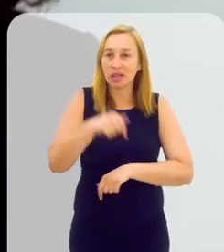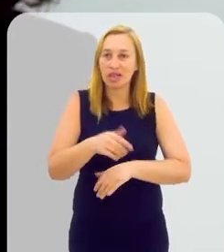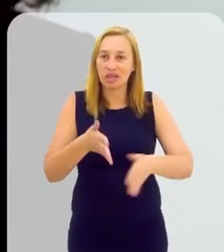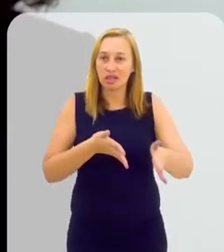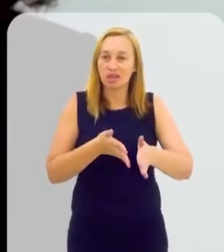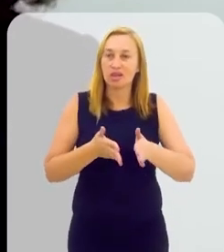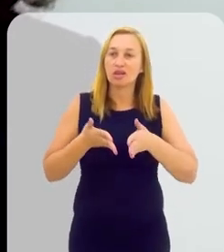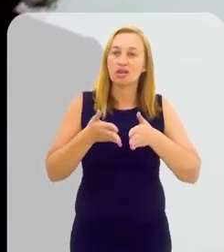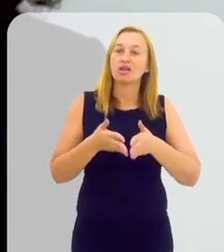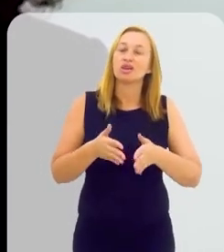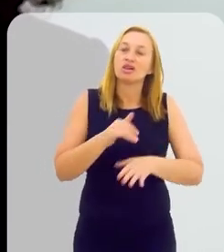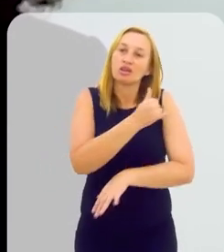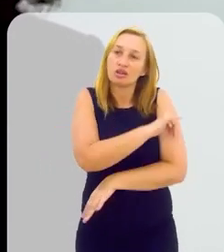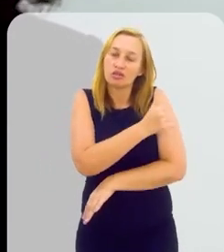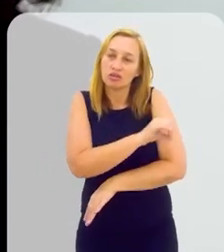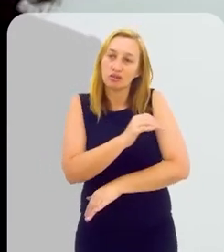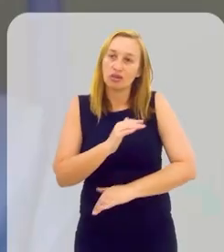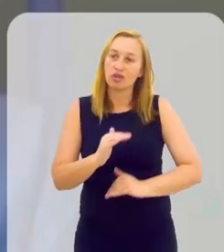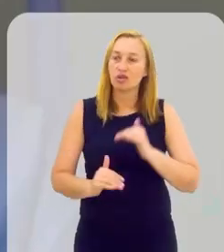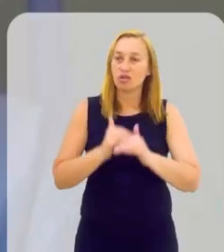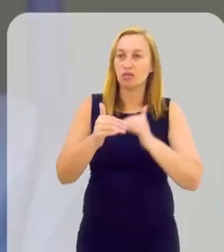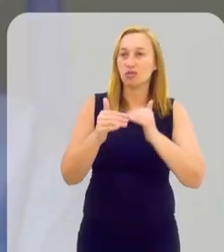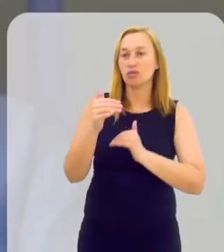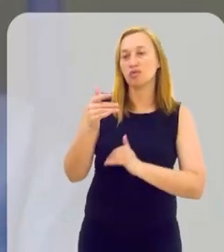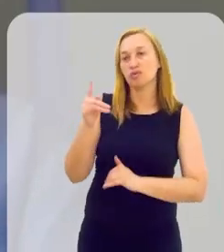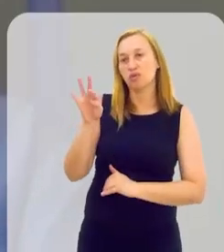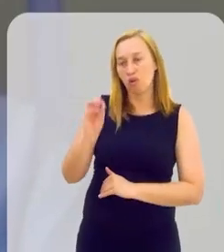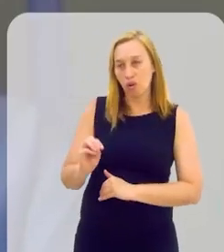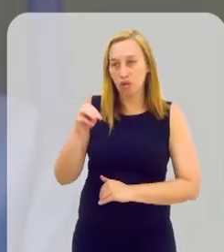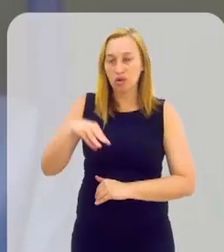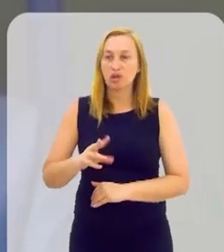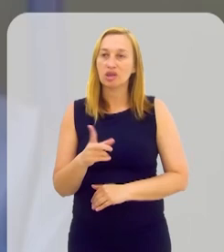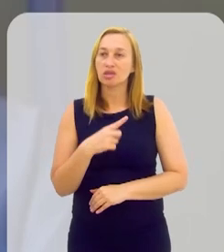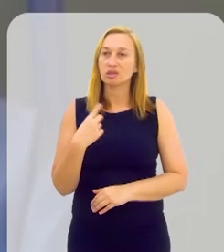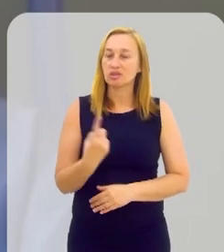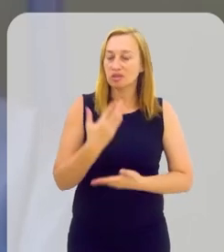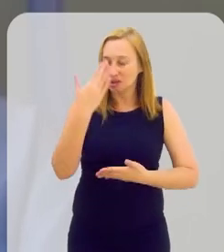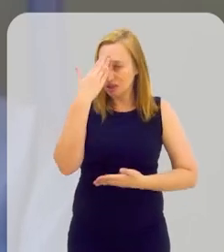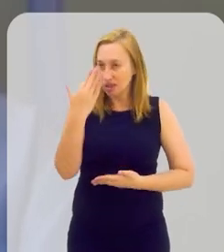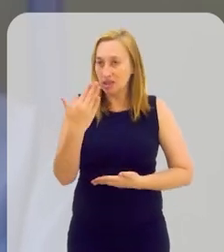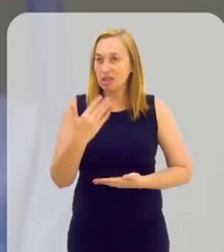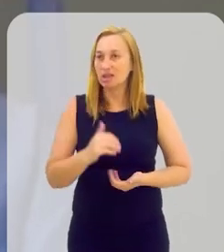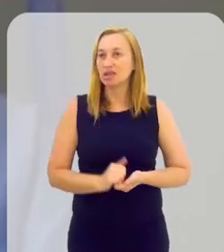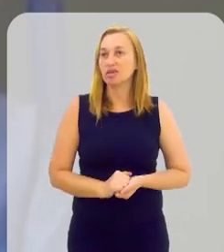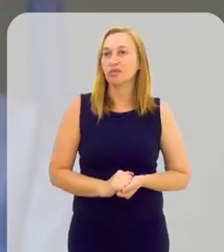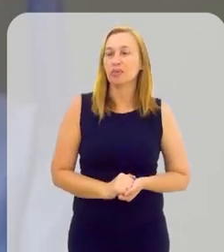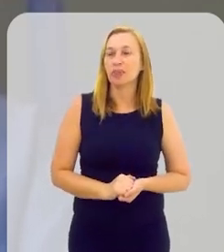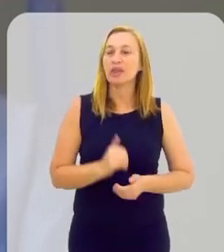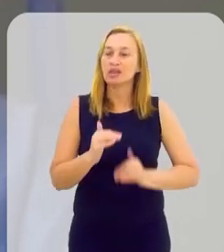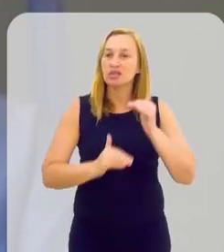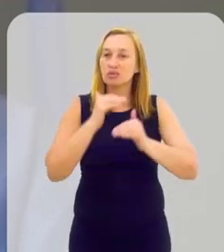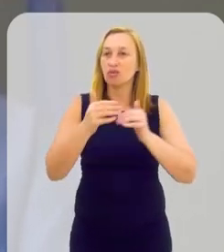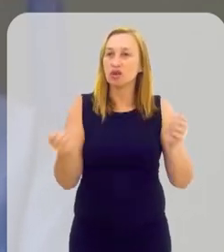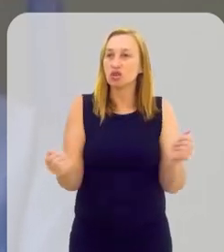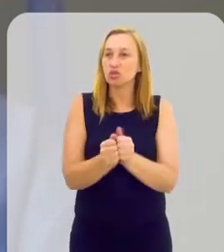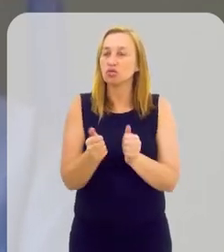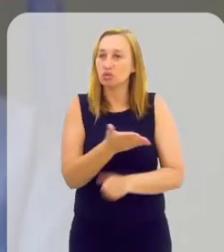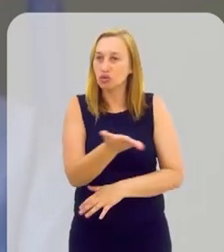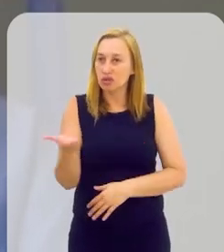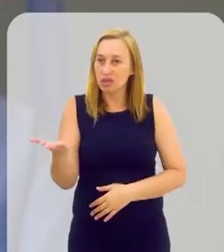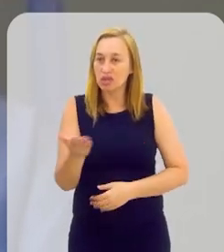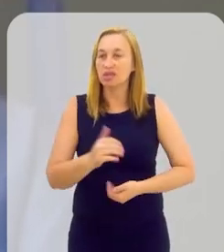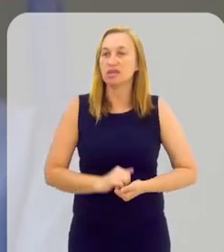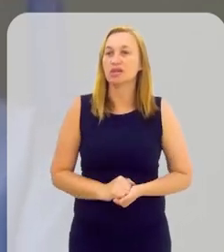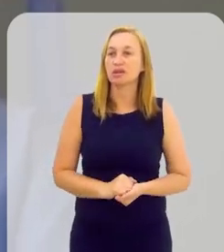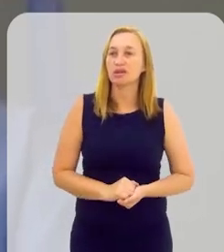no trabalho aqui do Fórum Desenvolvimento. O prazer foi nosso, se chame sempre que precisar e vamos, claro, frequentar o fórum e desenvolver